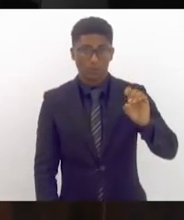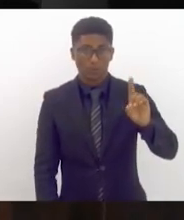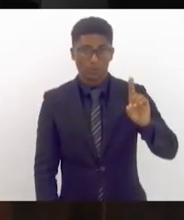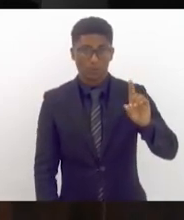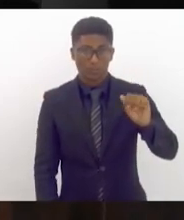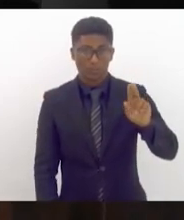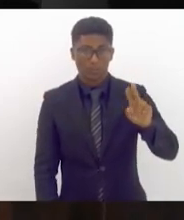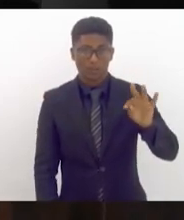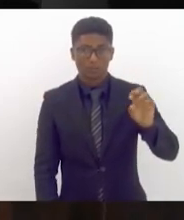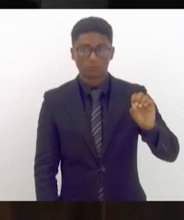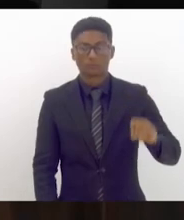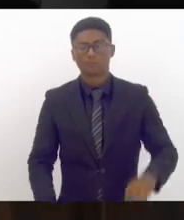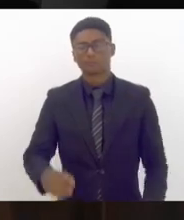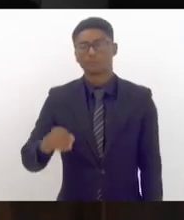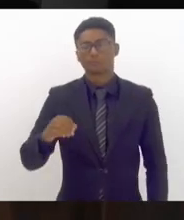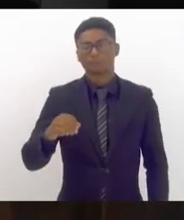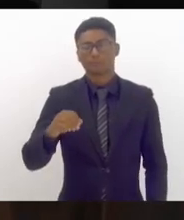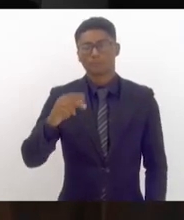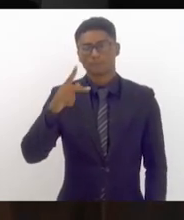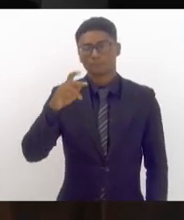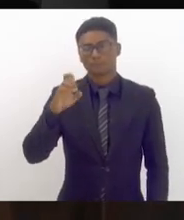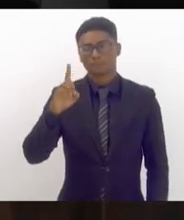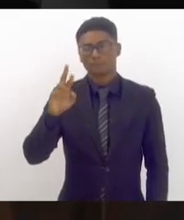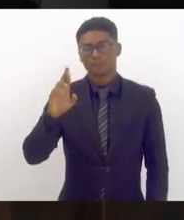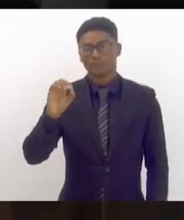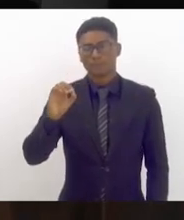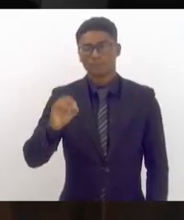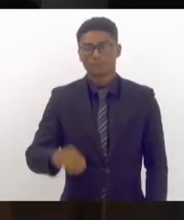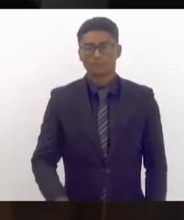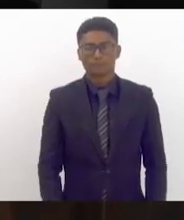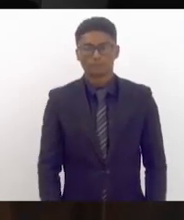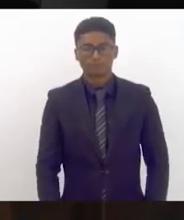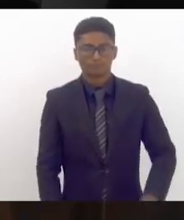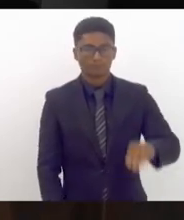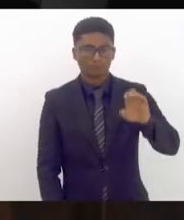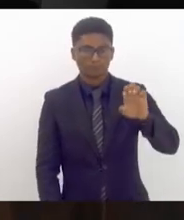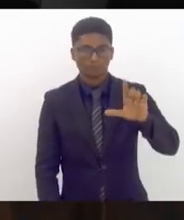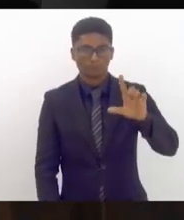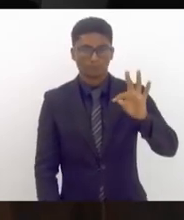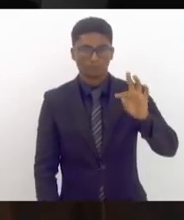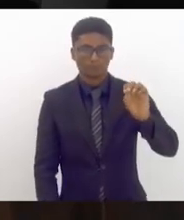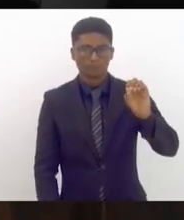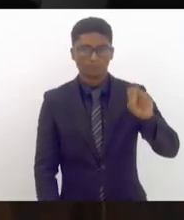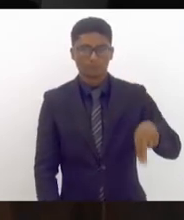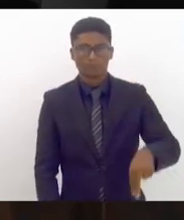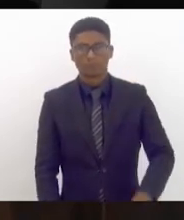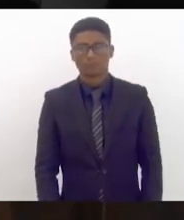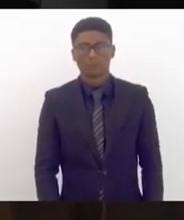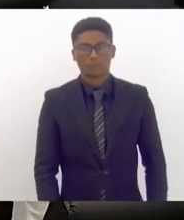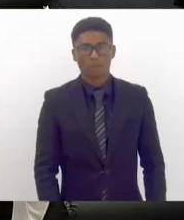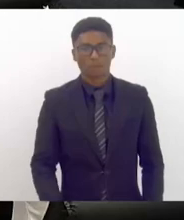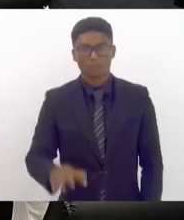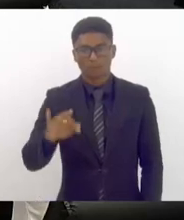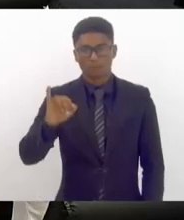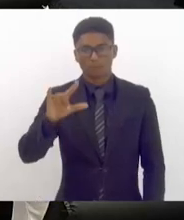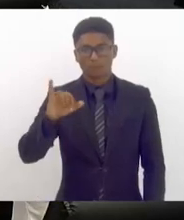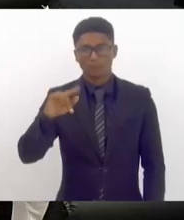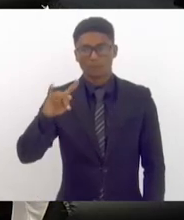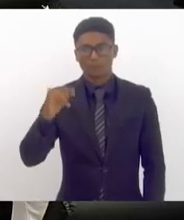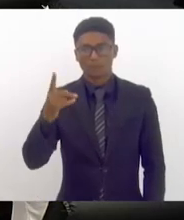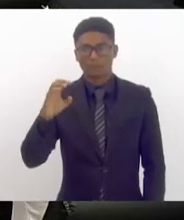deputado Dr. Pedro Ricardo, deputado Elton Cristo, deputado Filipinho Raves,